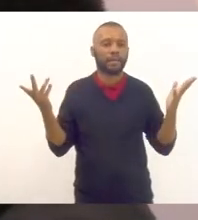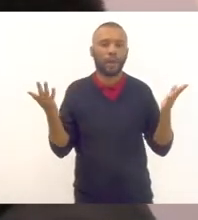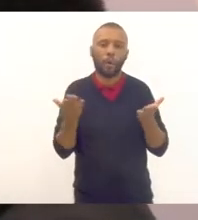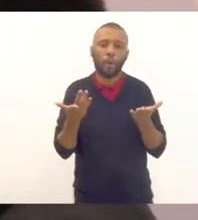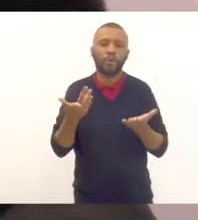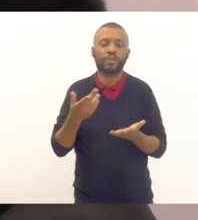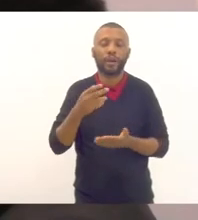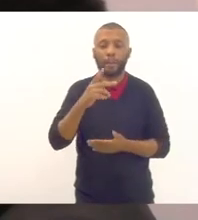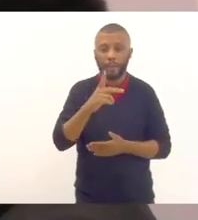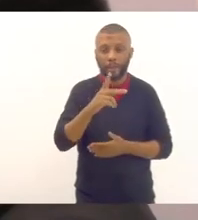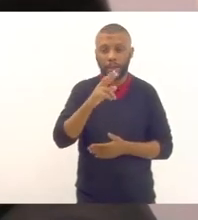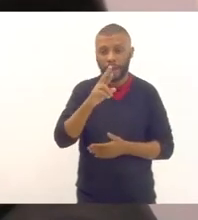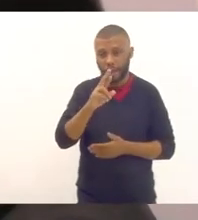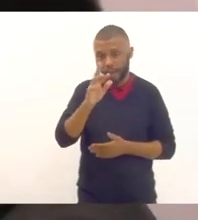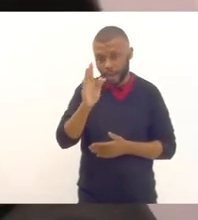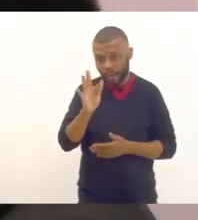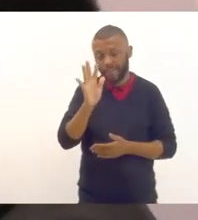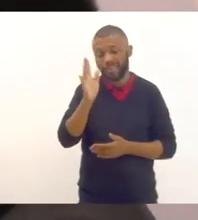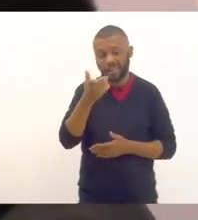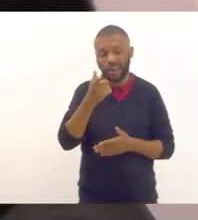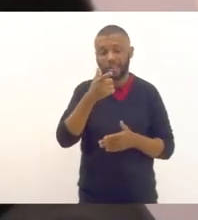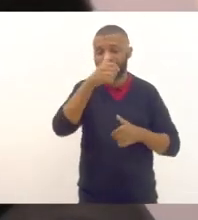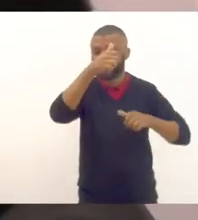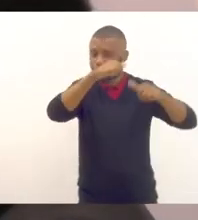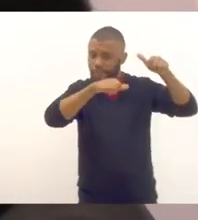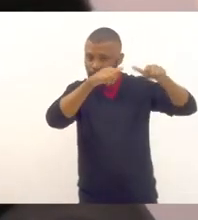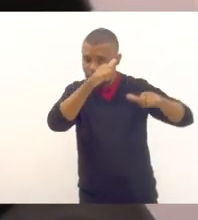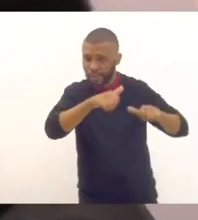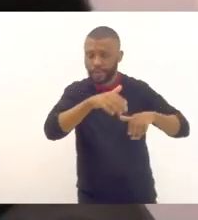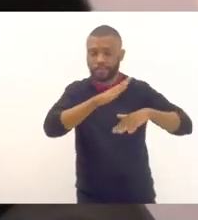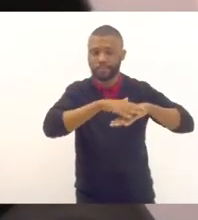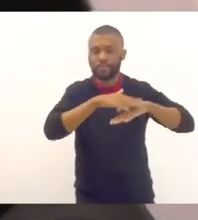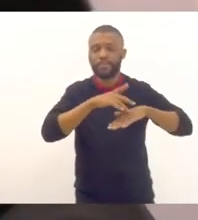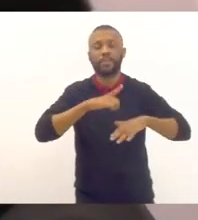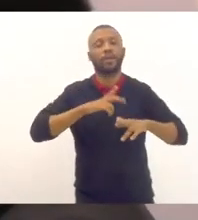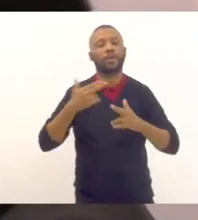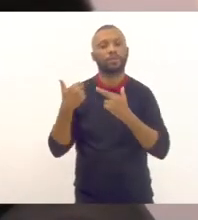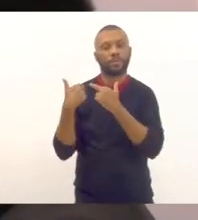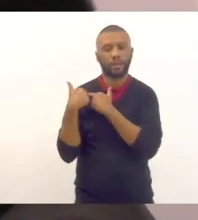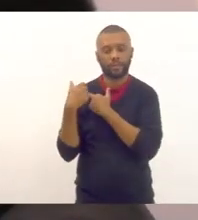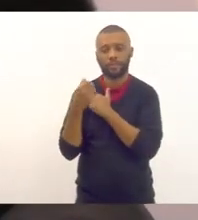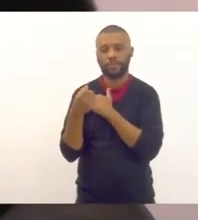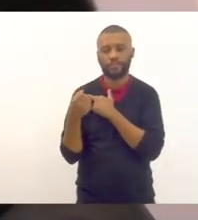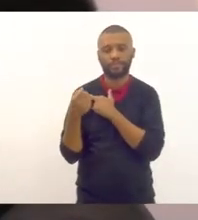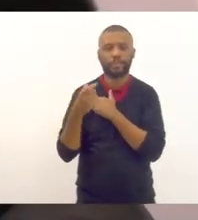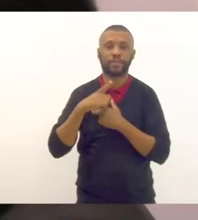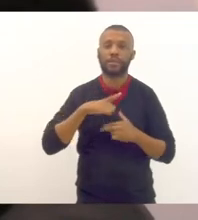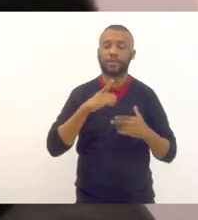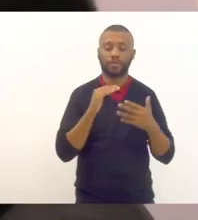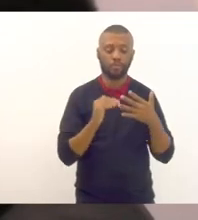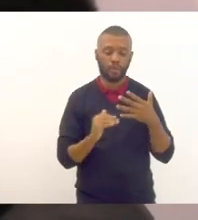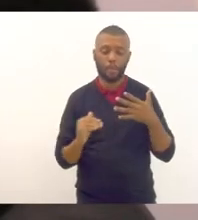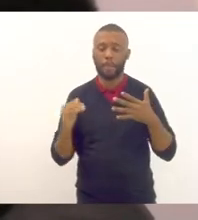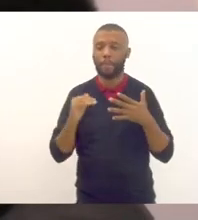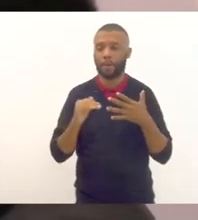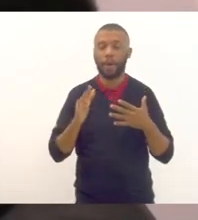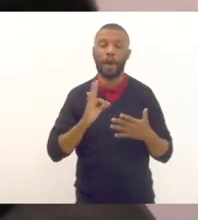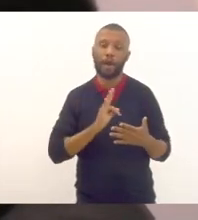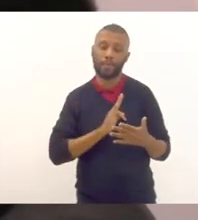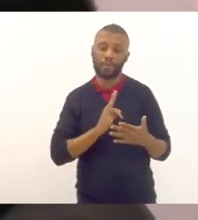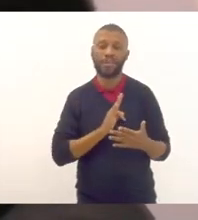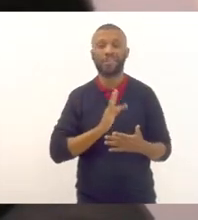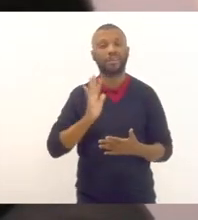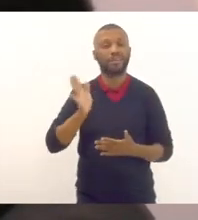Polícia Rodoviária já faz essa parte, né, que eu vou passar para outro estágio. Né, a PM já